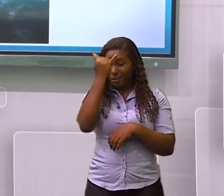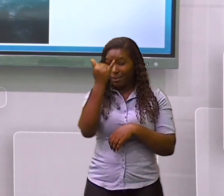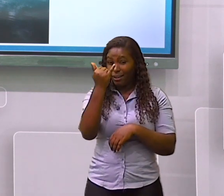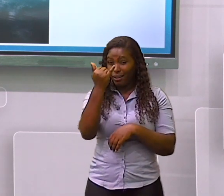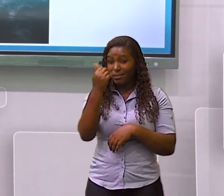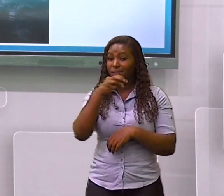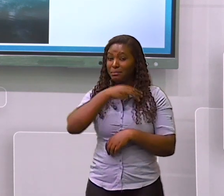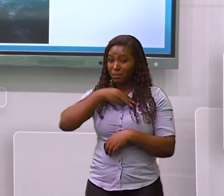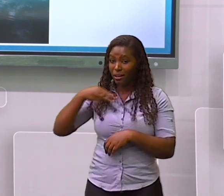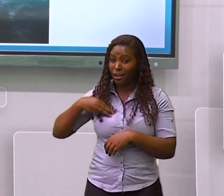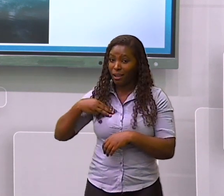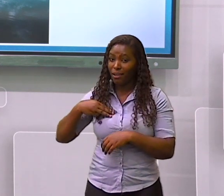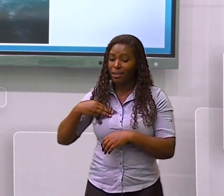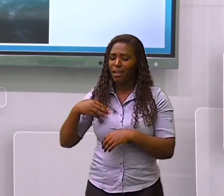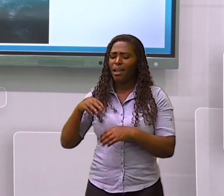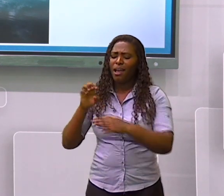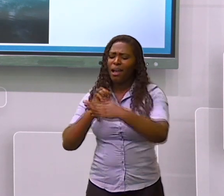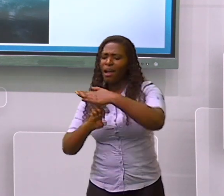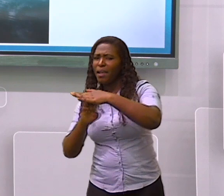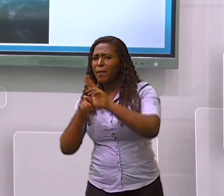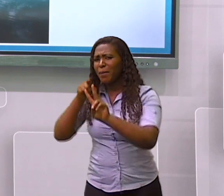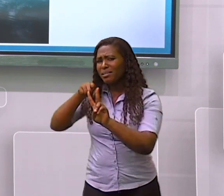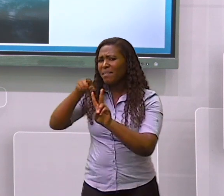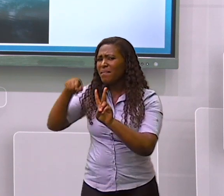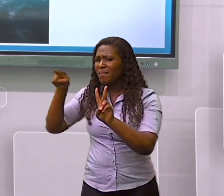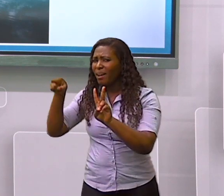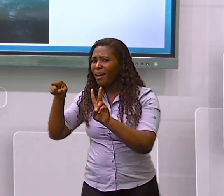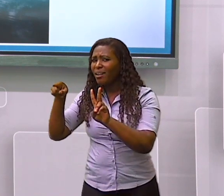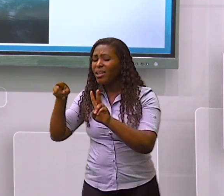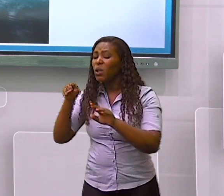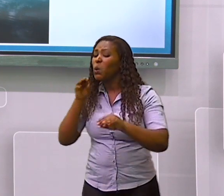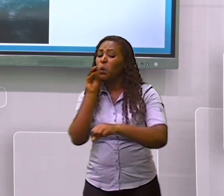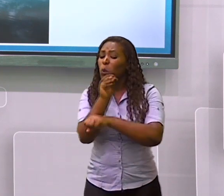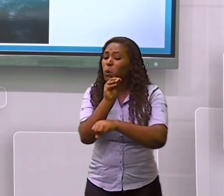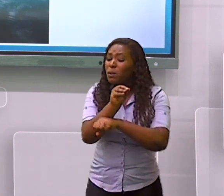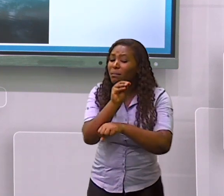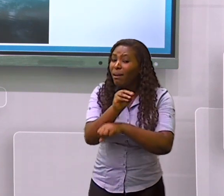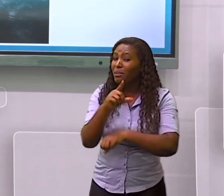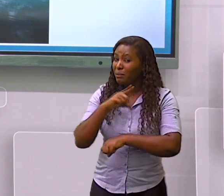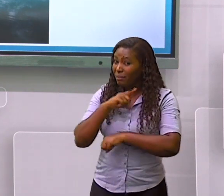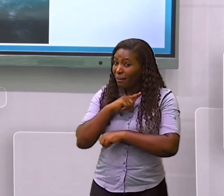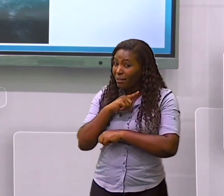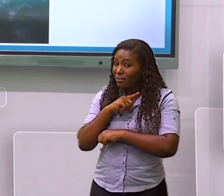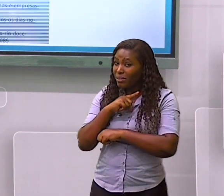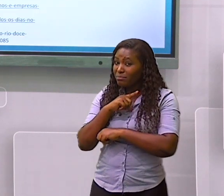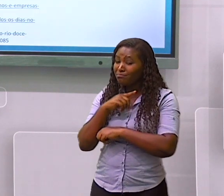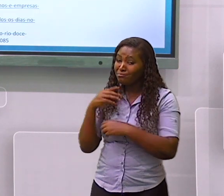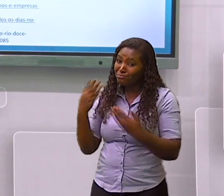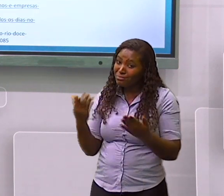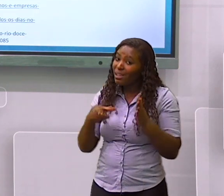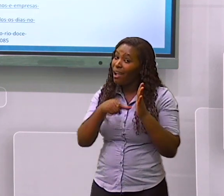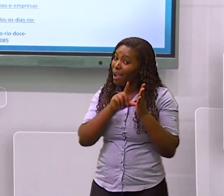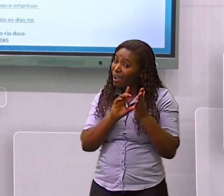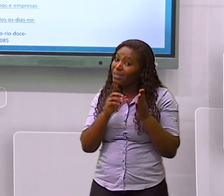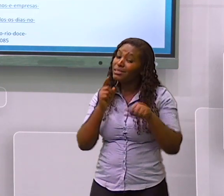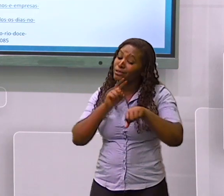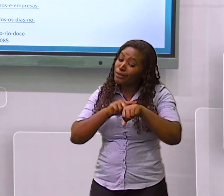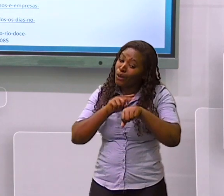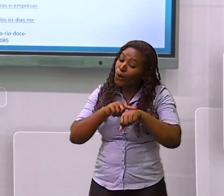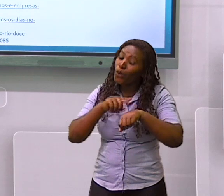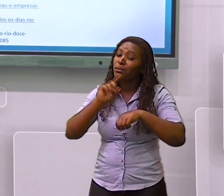em 2021. Fica aí uma reflexão para nós. E assim se encerra a nossa